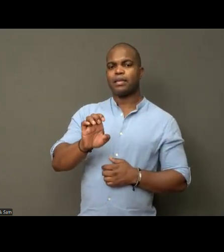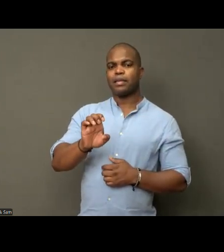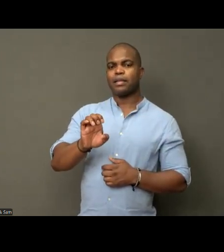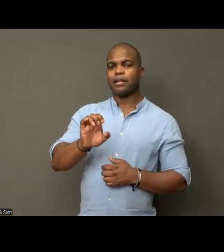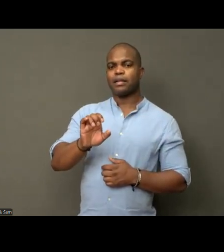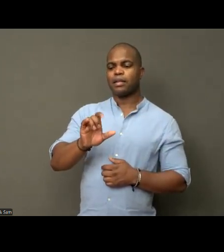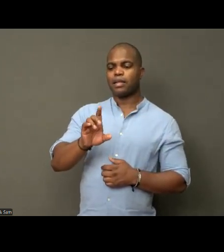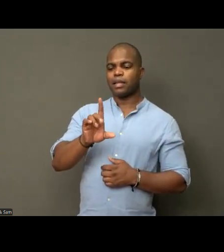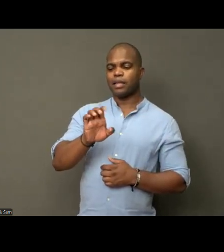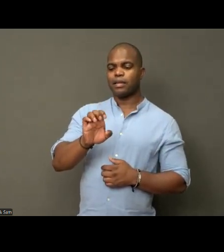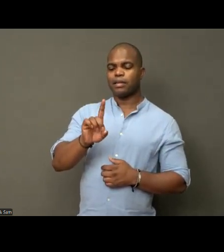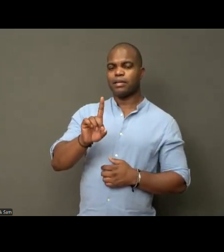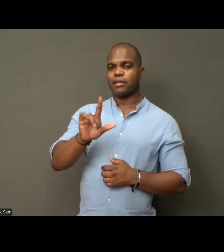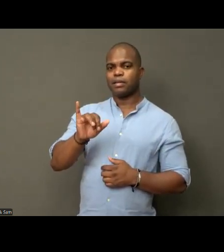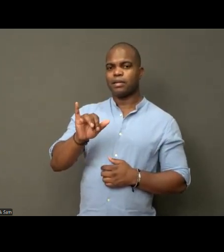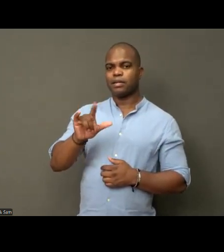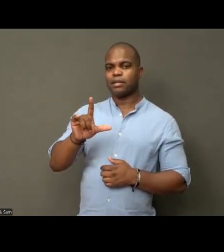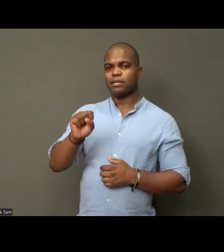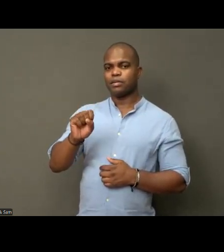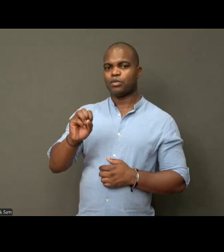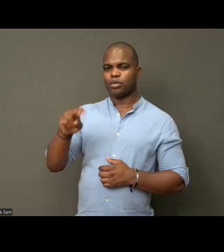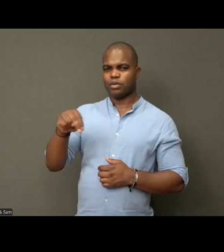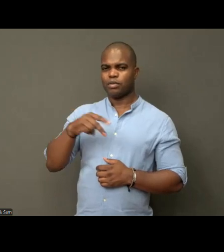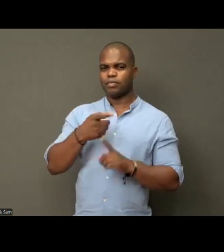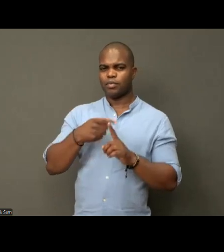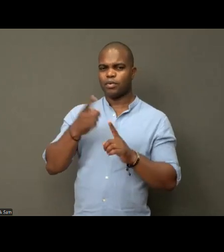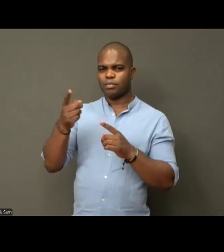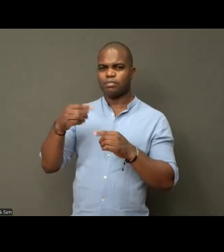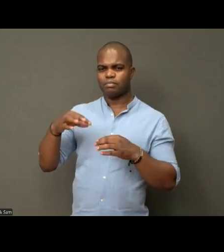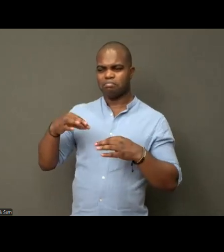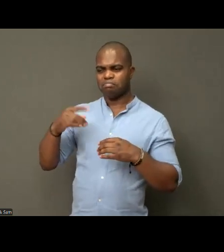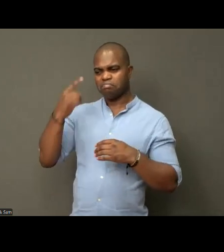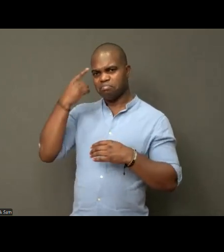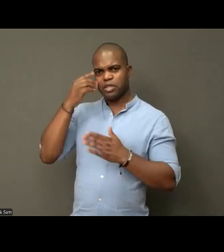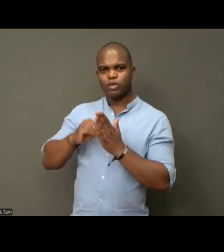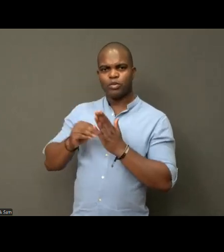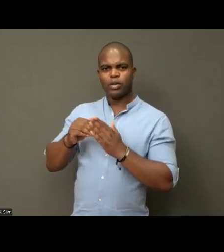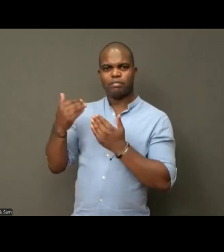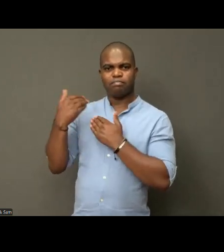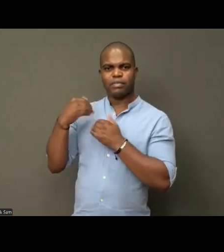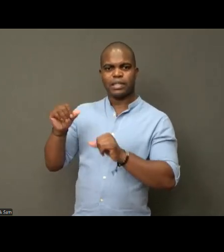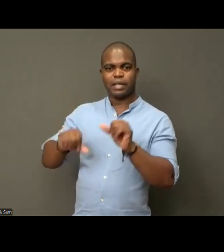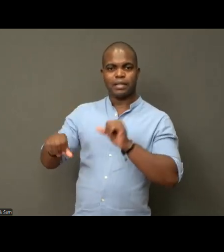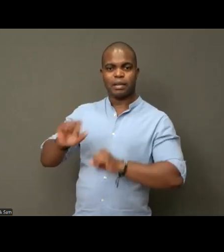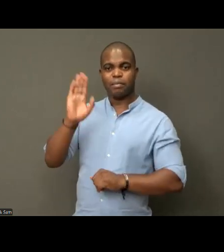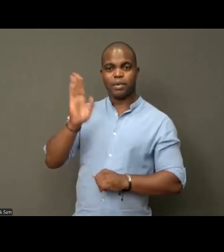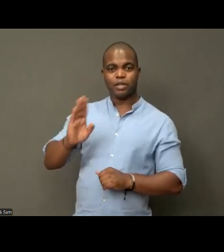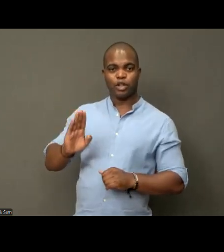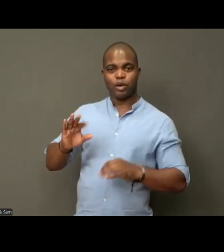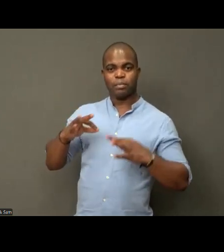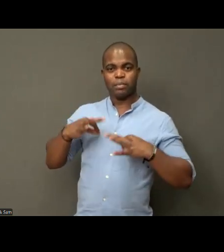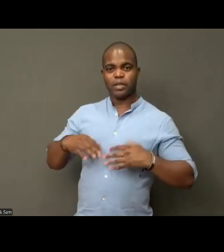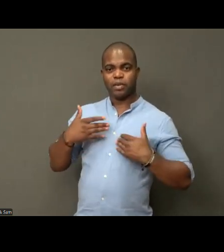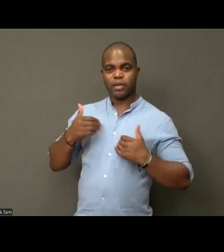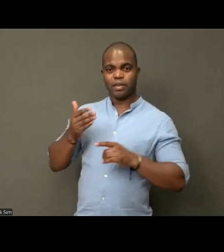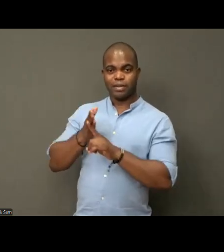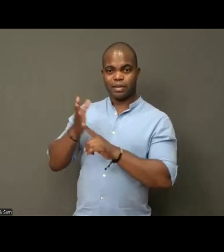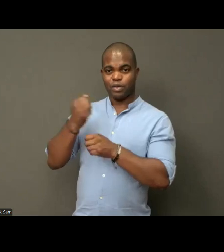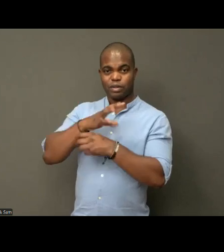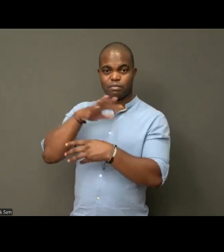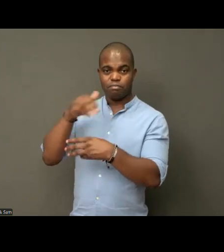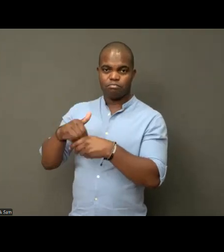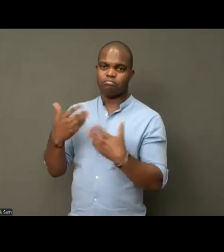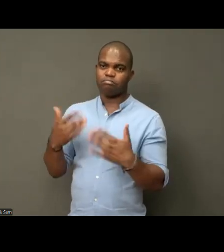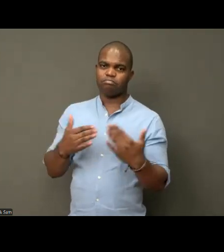Vigilância do Ministério da Saúde do Brasil, por apresentar a Estratégia Nacional para eliminar as doenças ligadas à